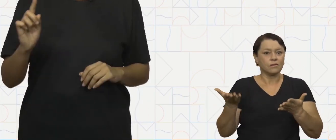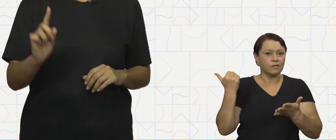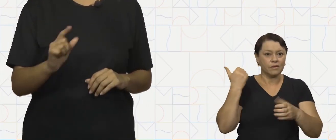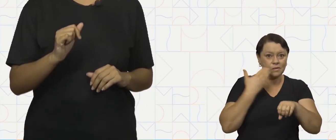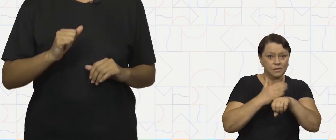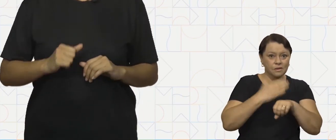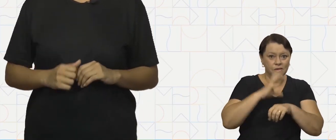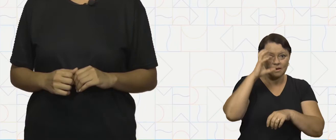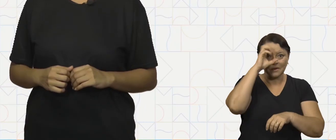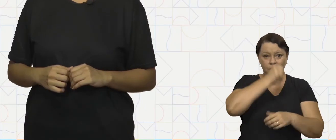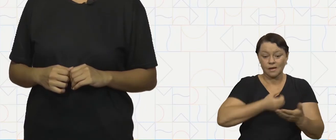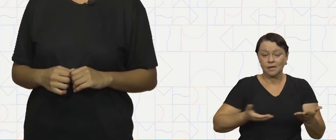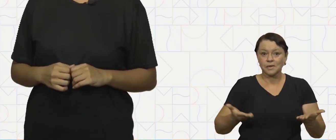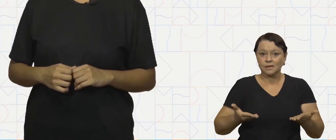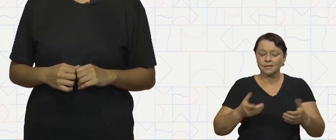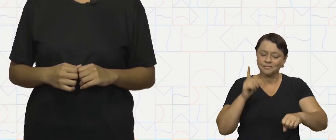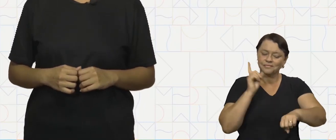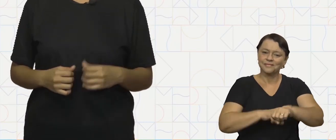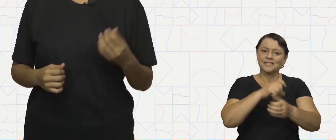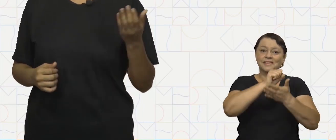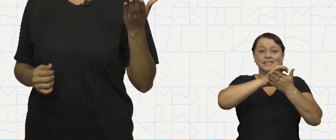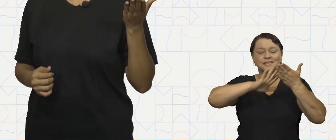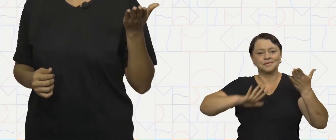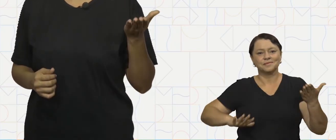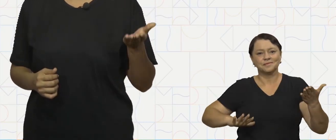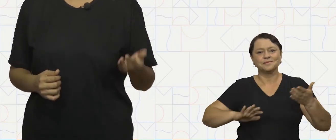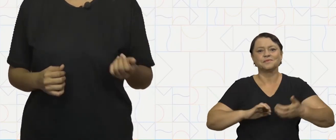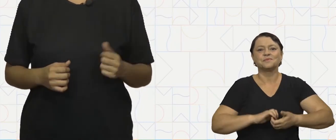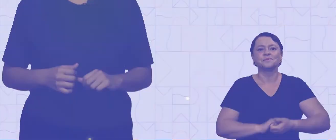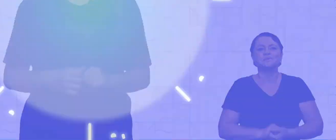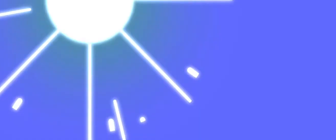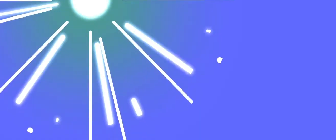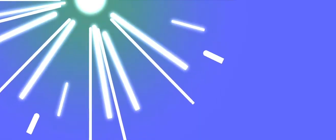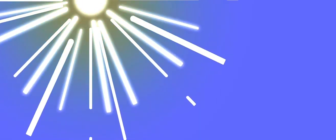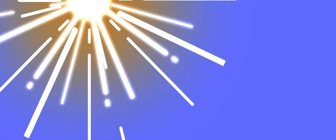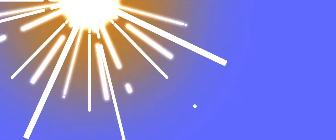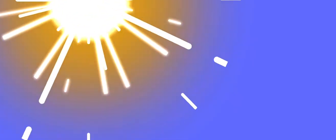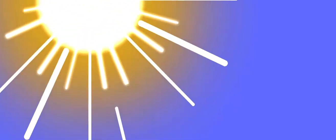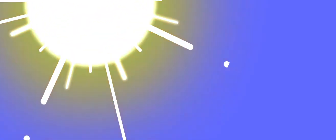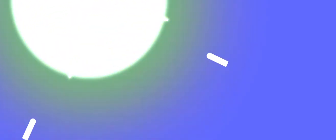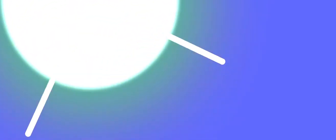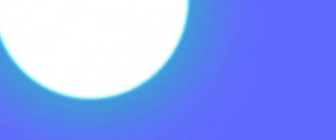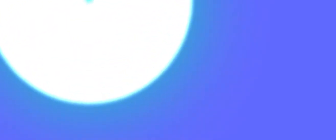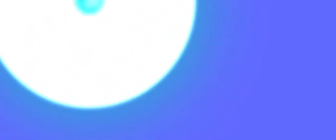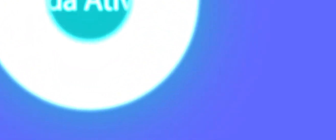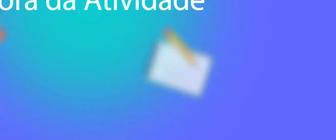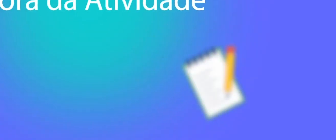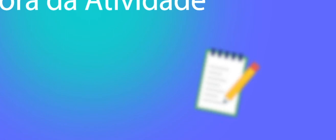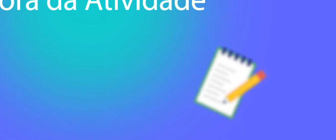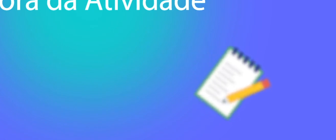experimento. Vamos exercitar o que aprendemos hoje? Está na hora da atividade.